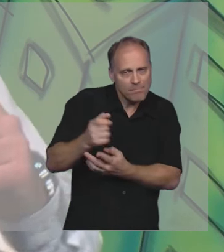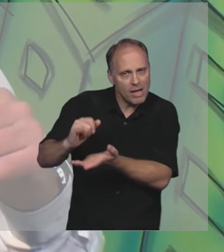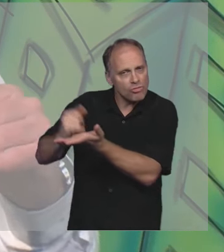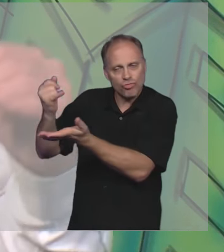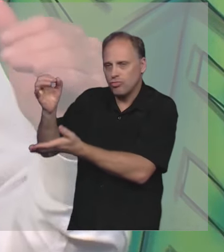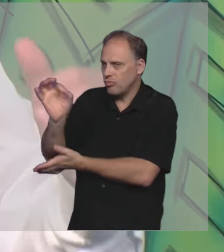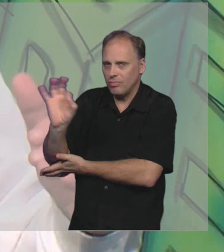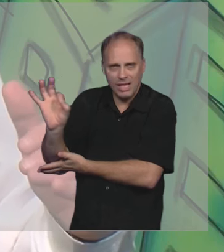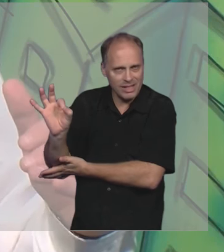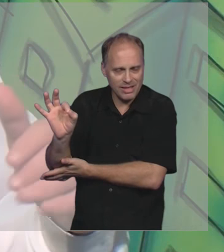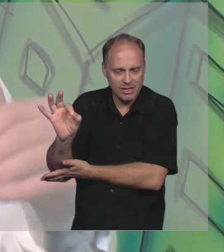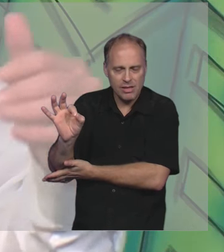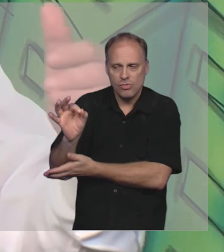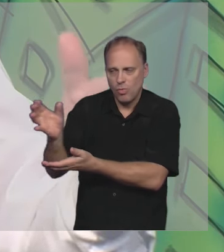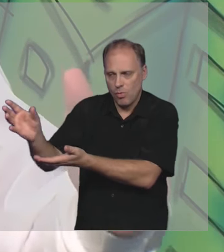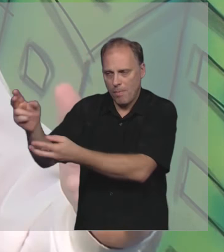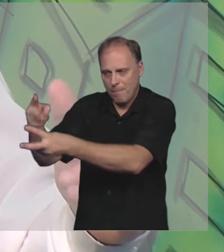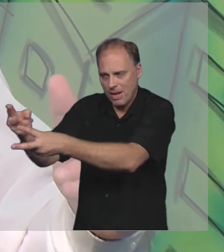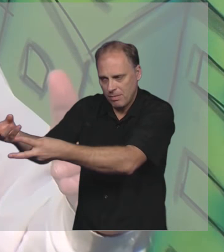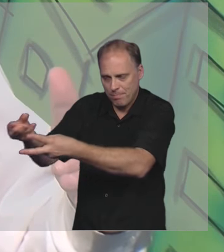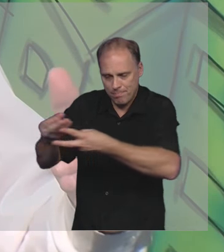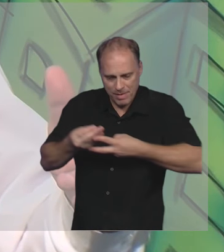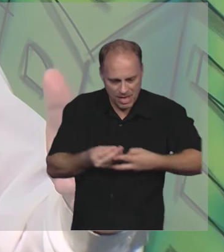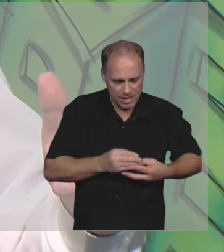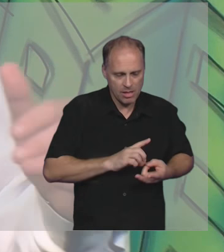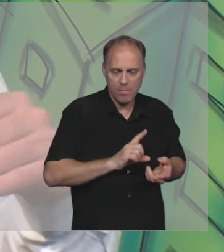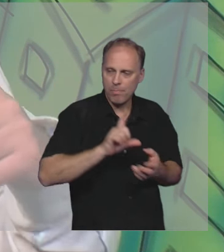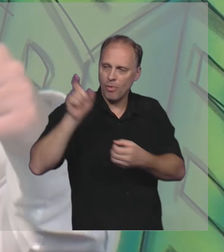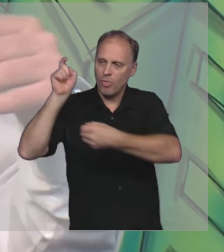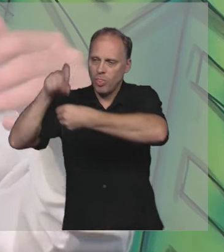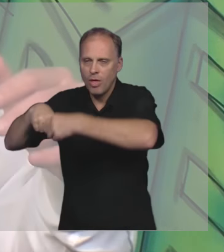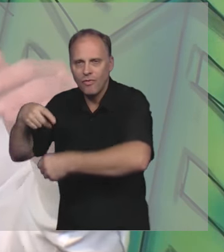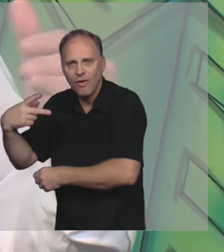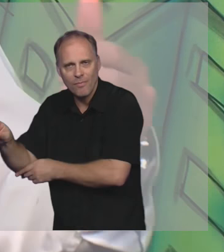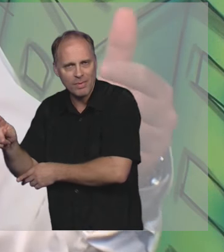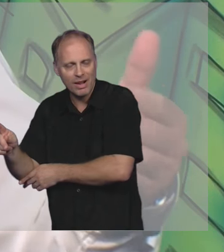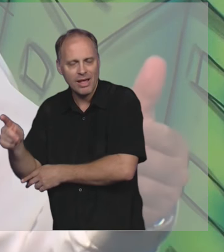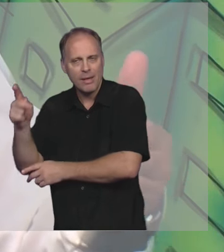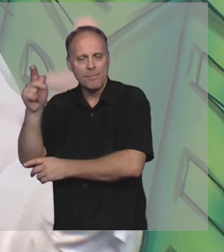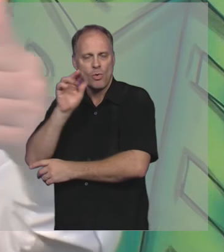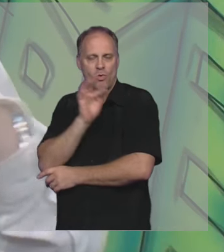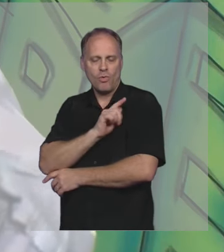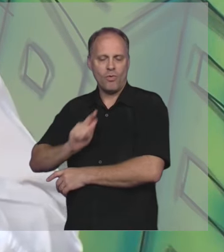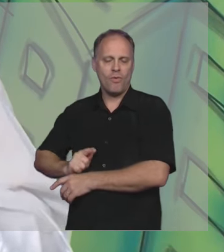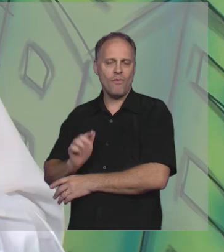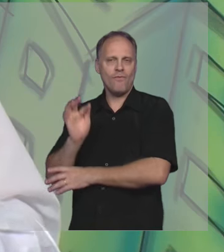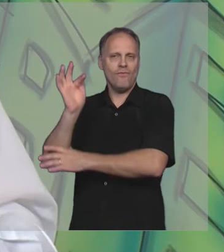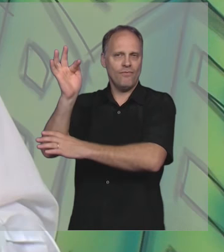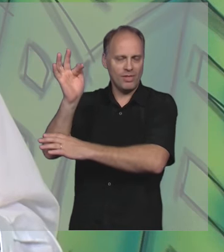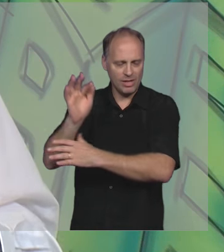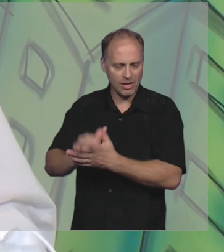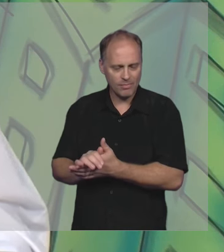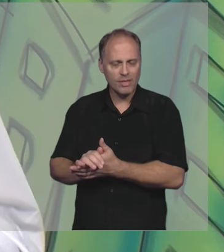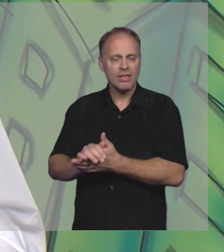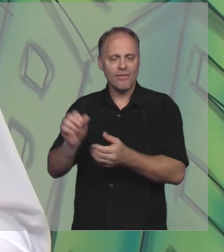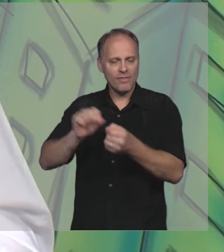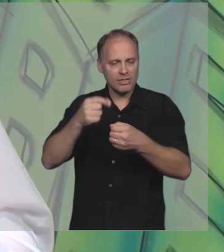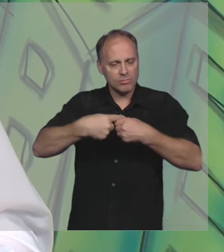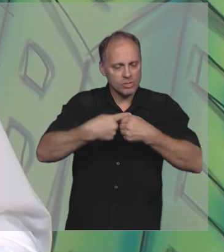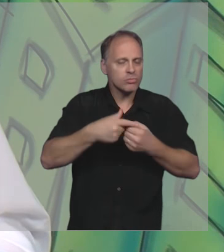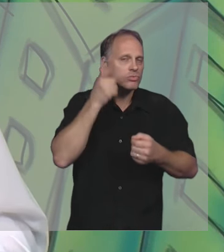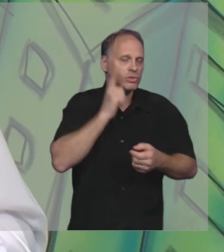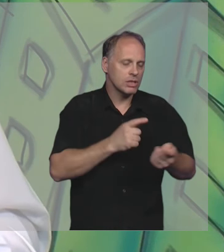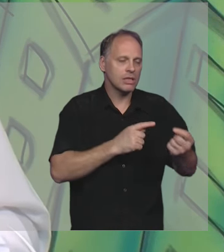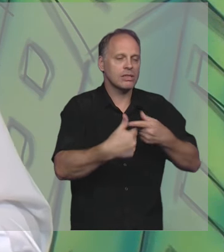juros. Então, tu pegar um valor a nível de financiamento, né, que pudesse fazer com que o município